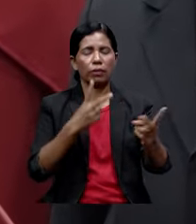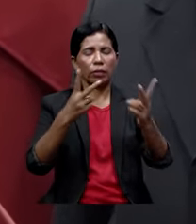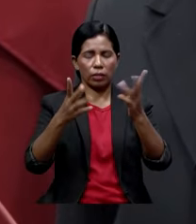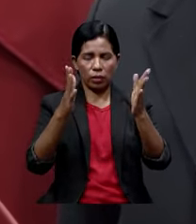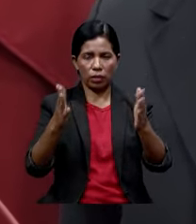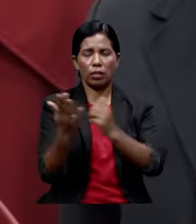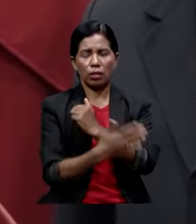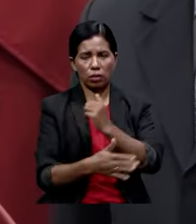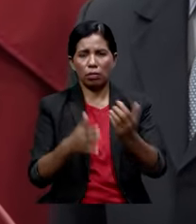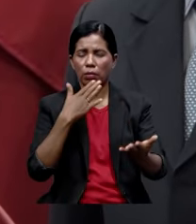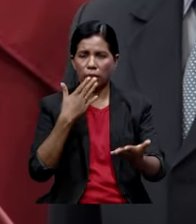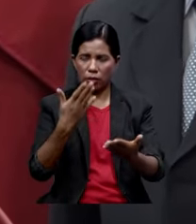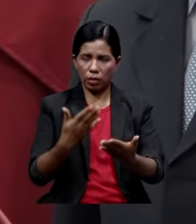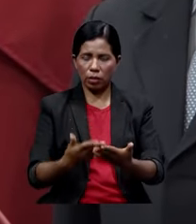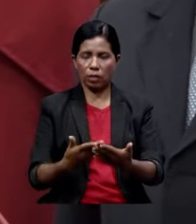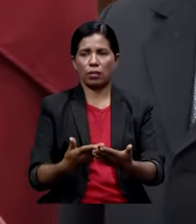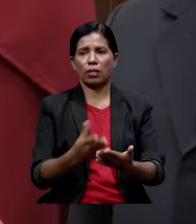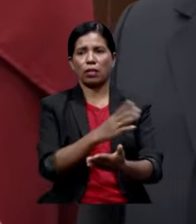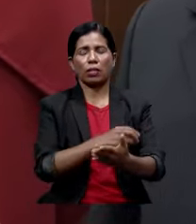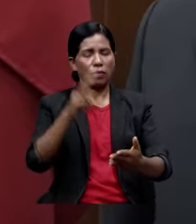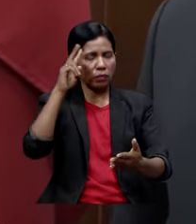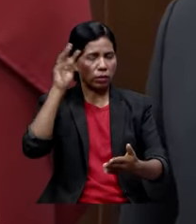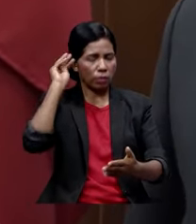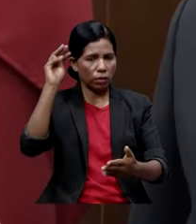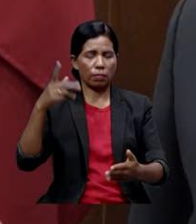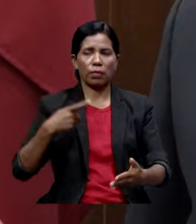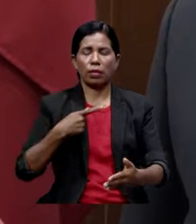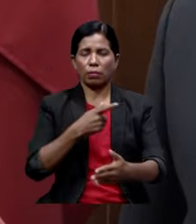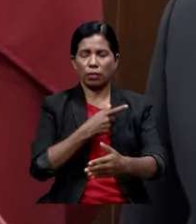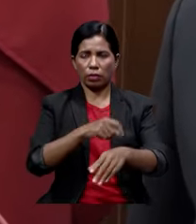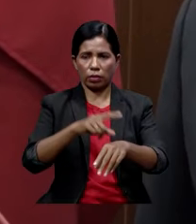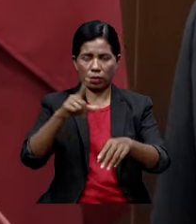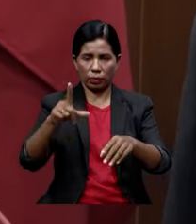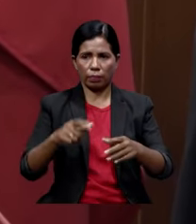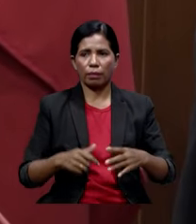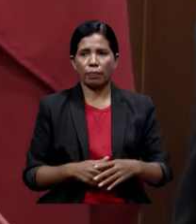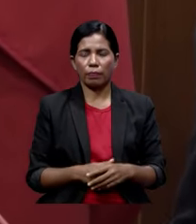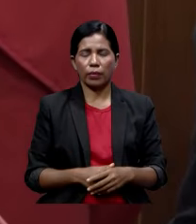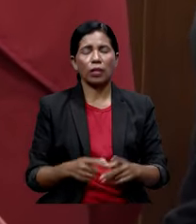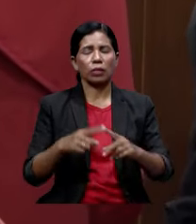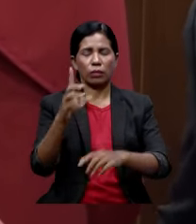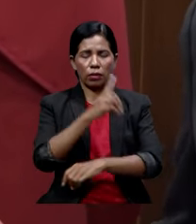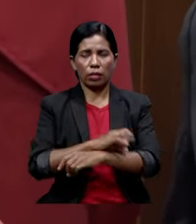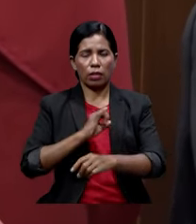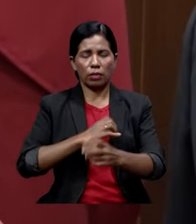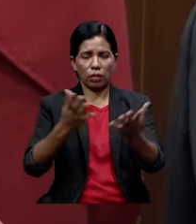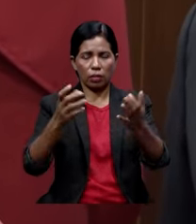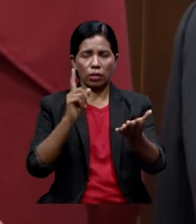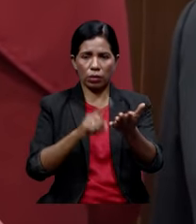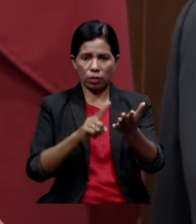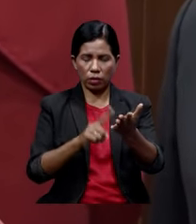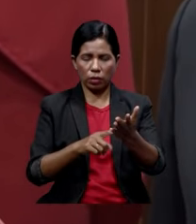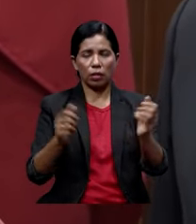na qualidade de vice-ministro parlamentar para as relações exteriores. Hoje tivemos discussões